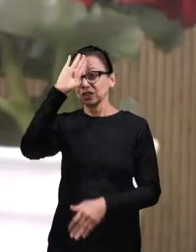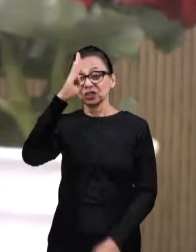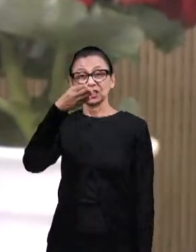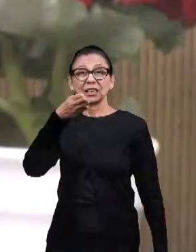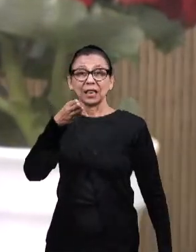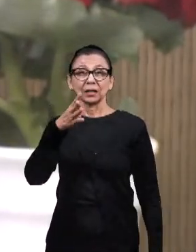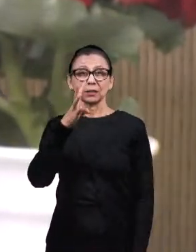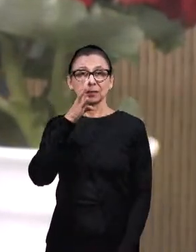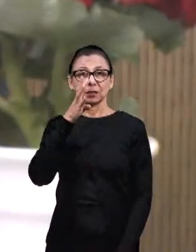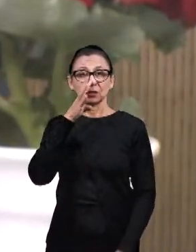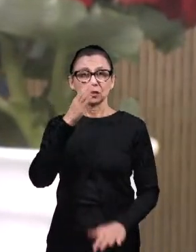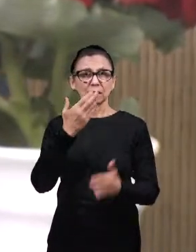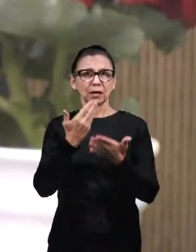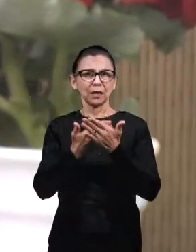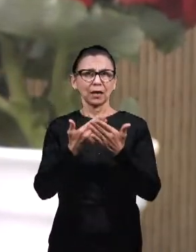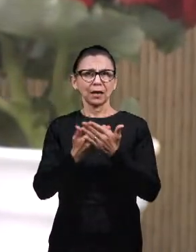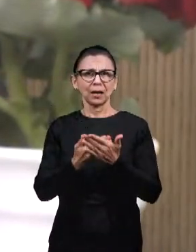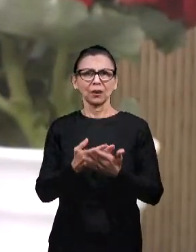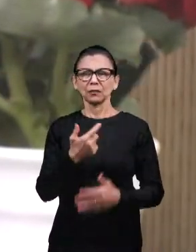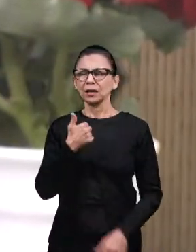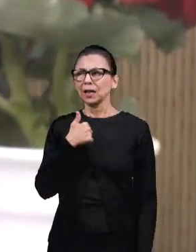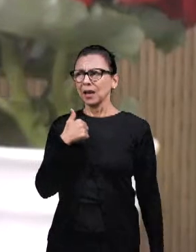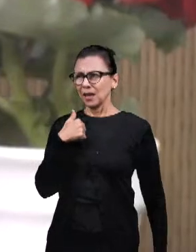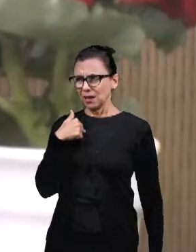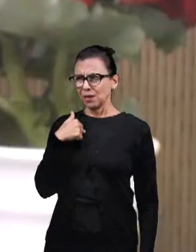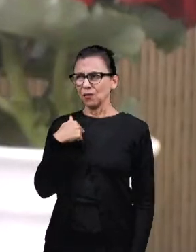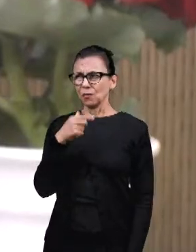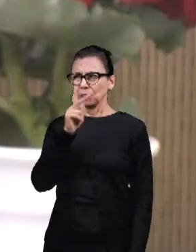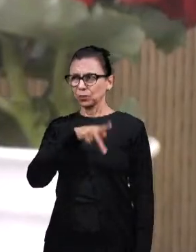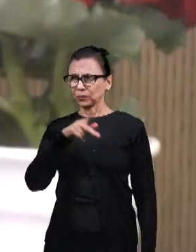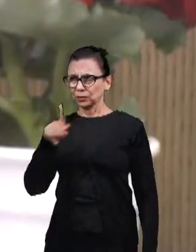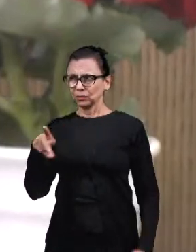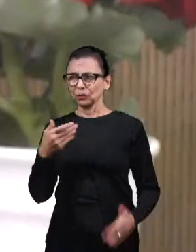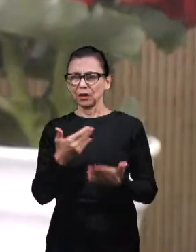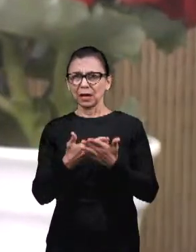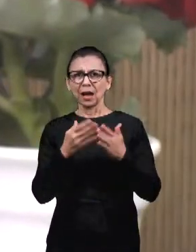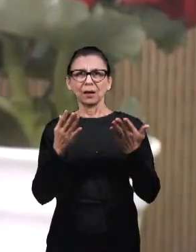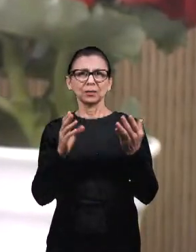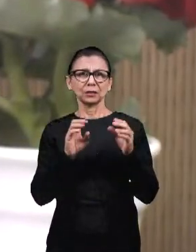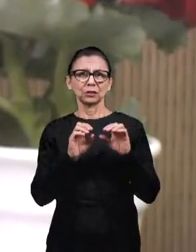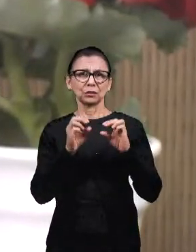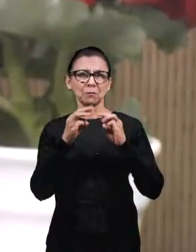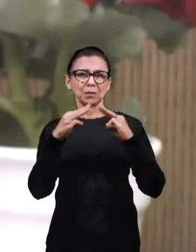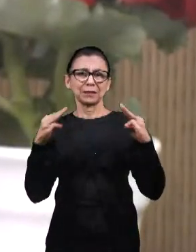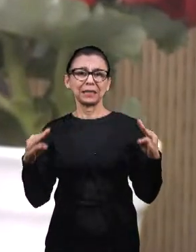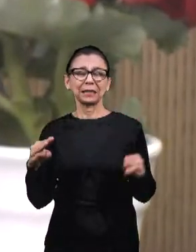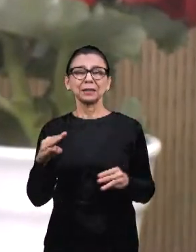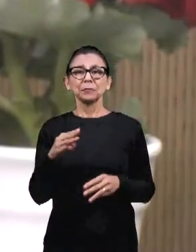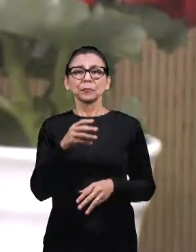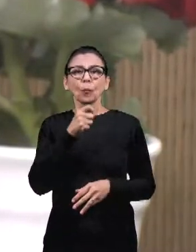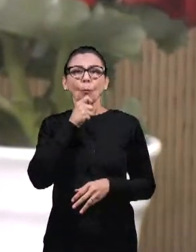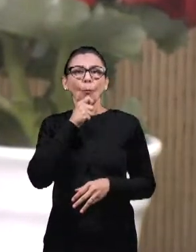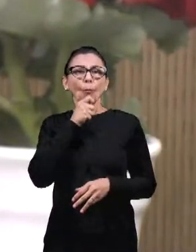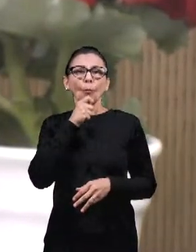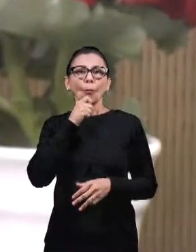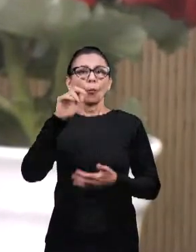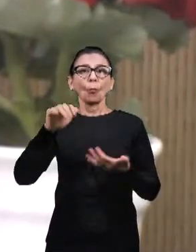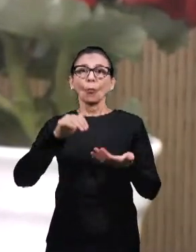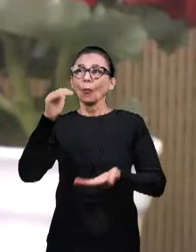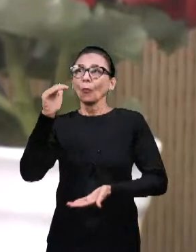eu viajei muitos manaíns dando aula, porque não tinha o satélite, não tinha esse recurso.